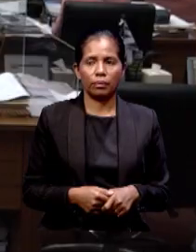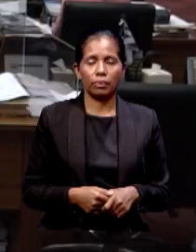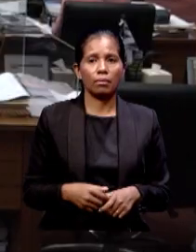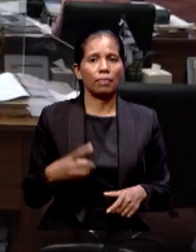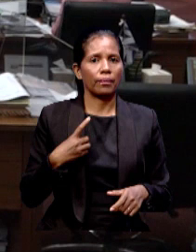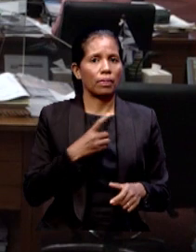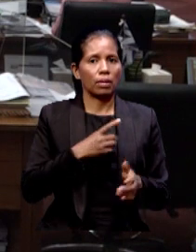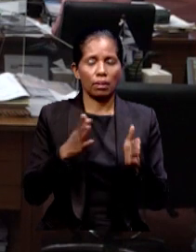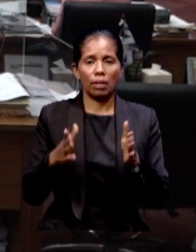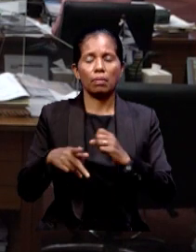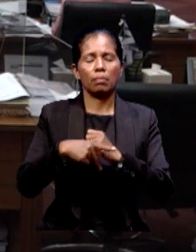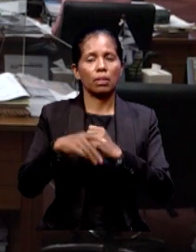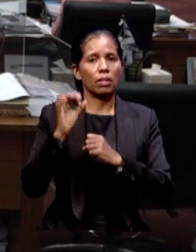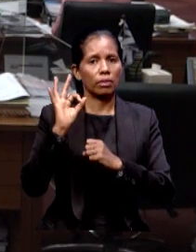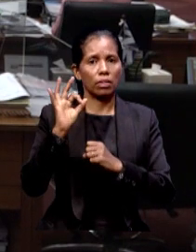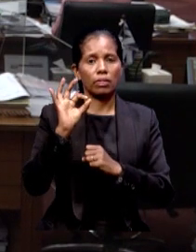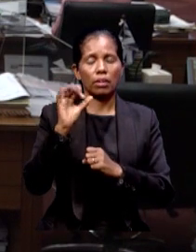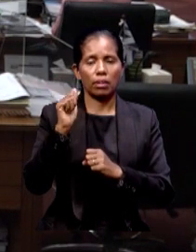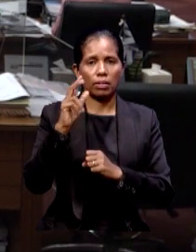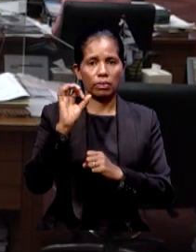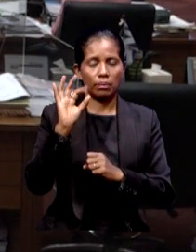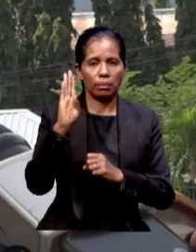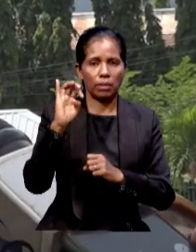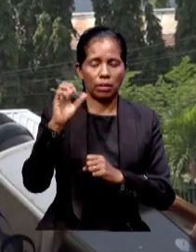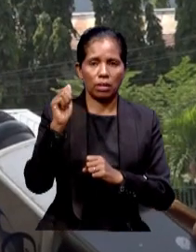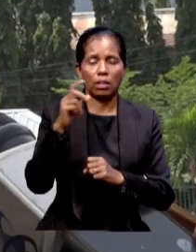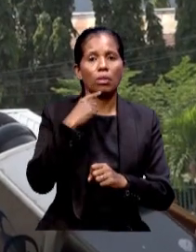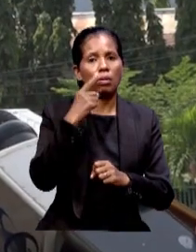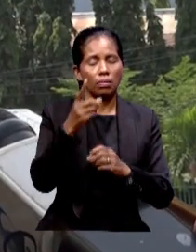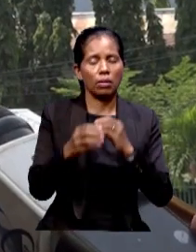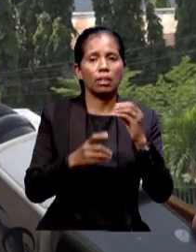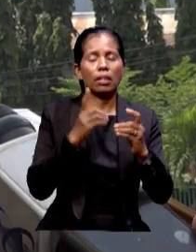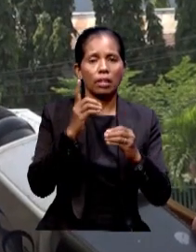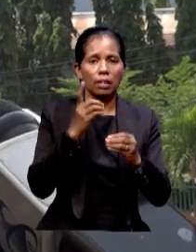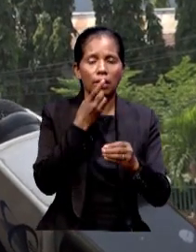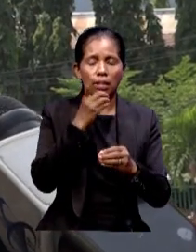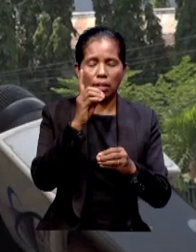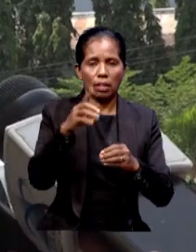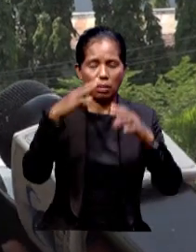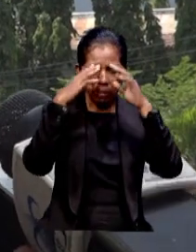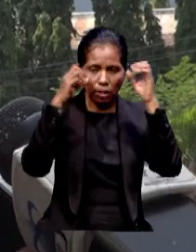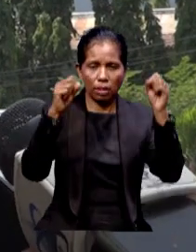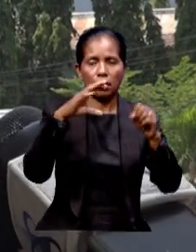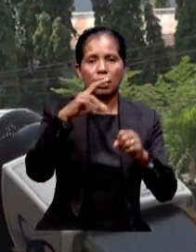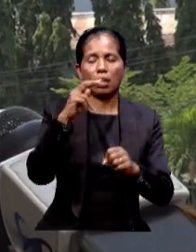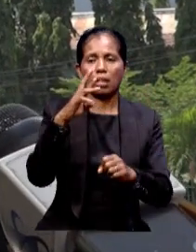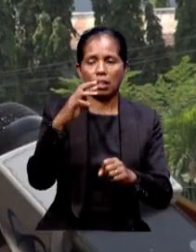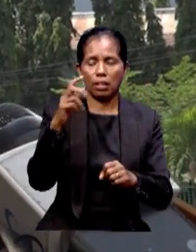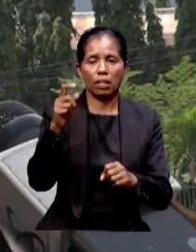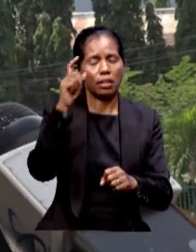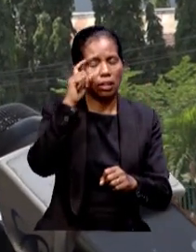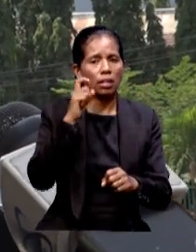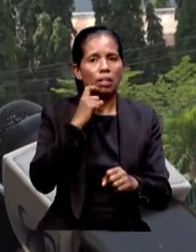Deputado Bancada Fretilin Fabian Oliveira Hatokis Taune relaciona ho declaração presidente partido CNRT Kairala Xanana Guzmão